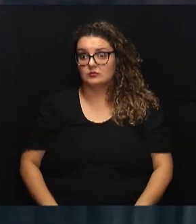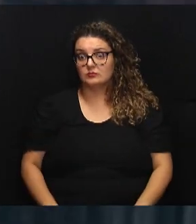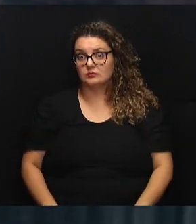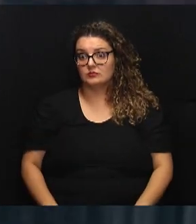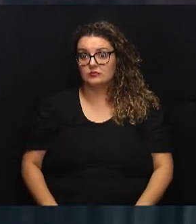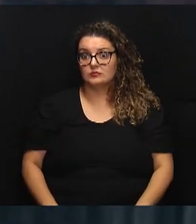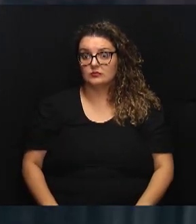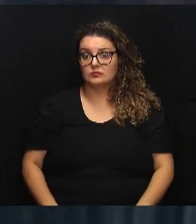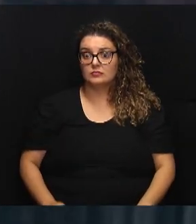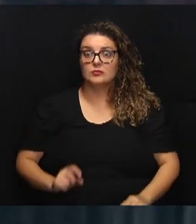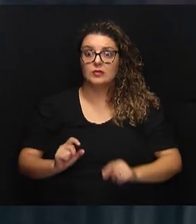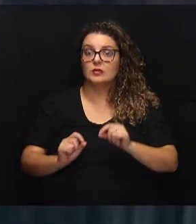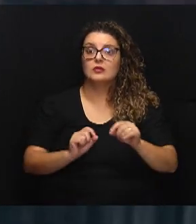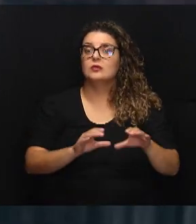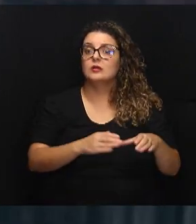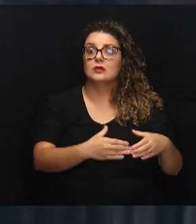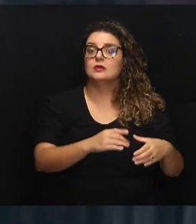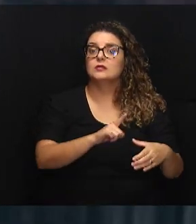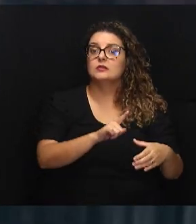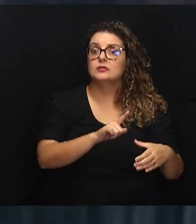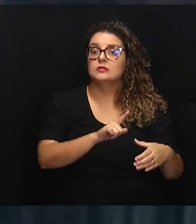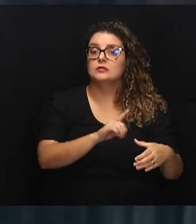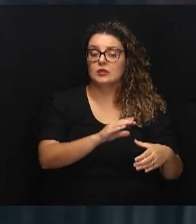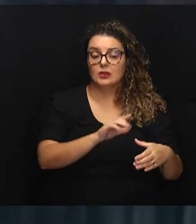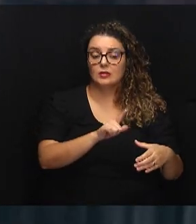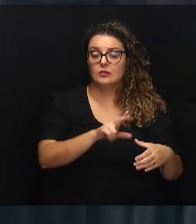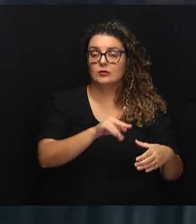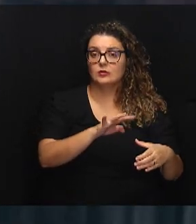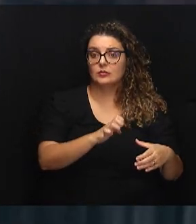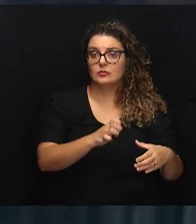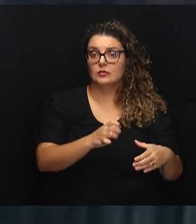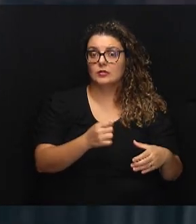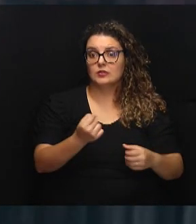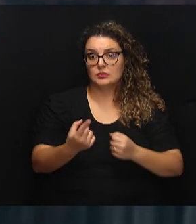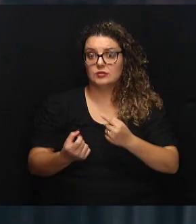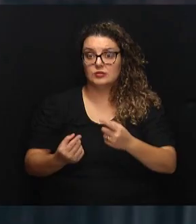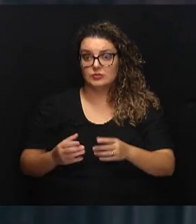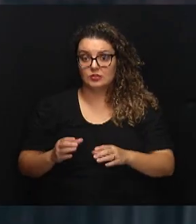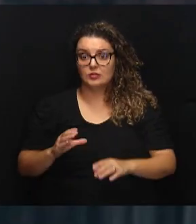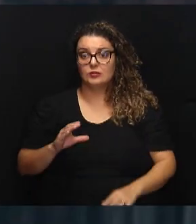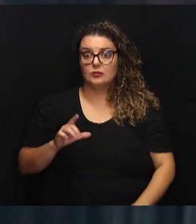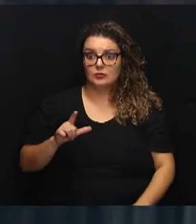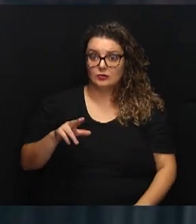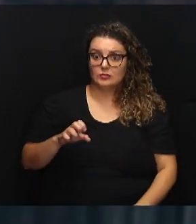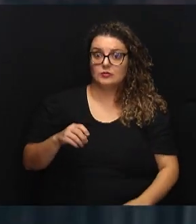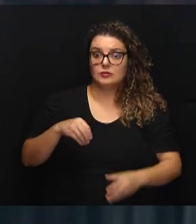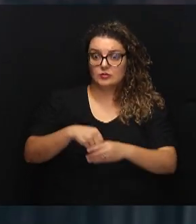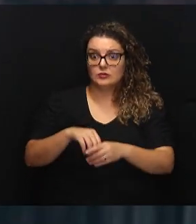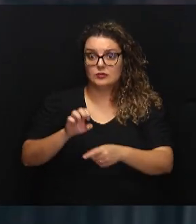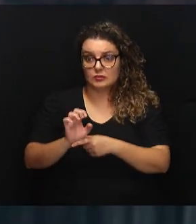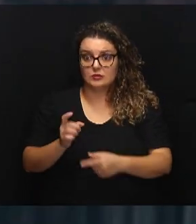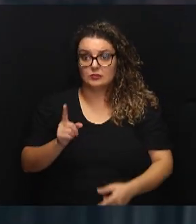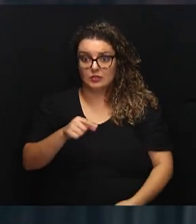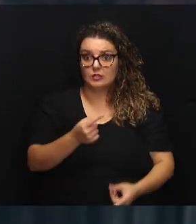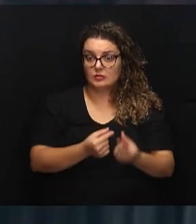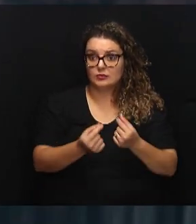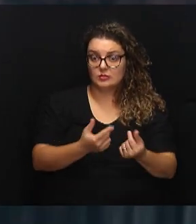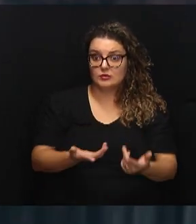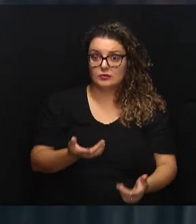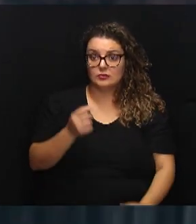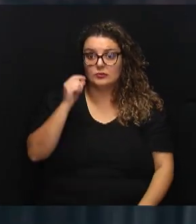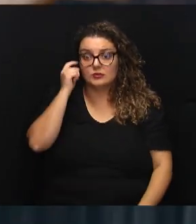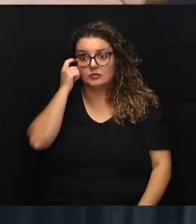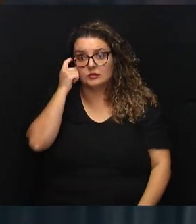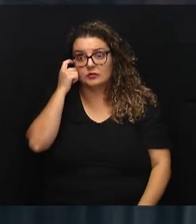Que vai tornar esse clube? Que a fonte de renda de alguns clubes do interior é o dinheiro. Você pega